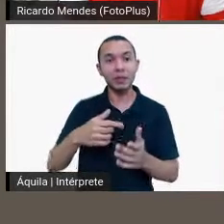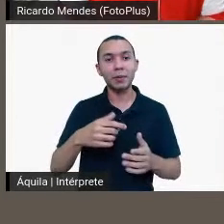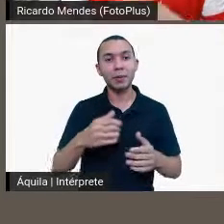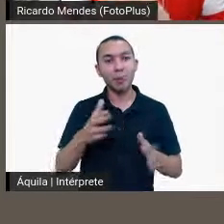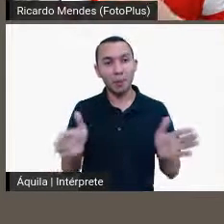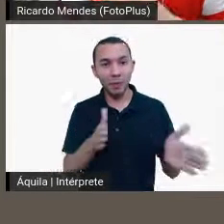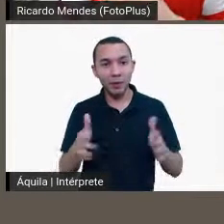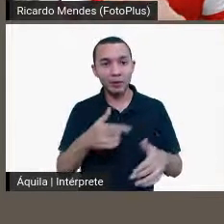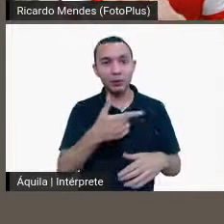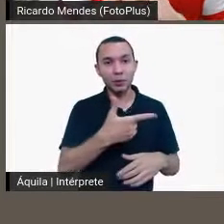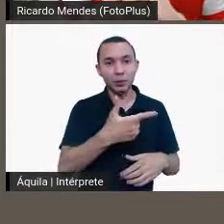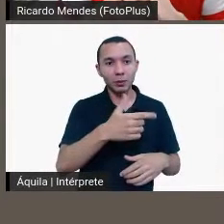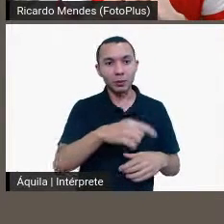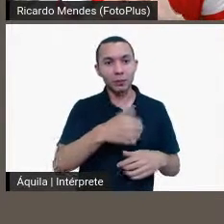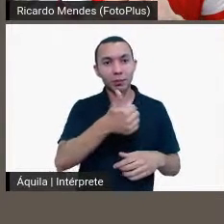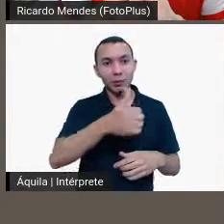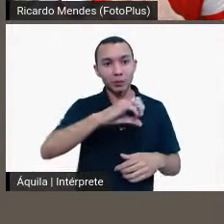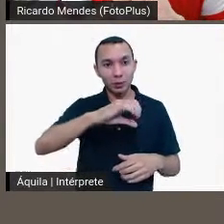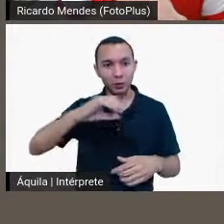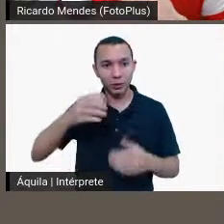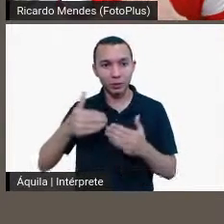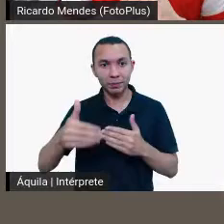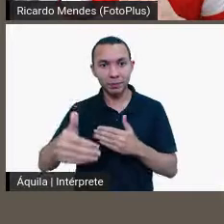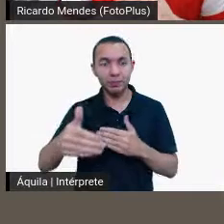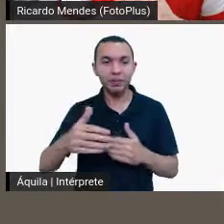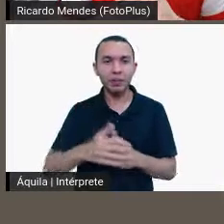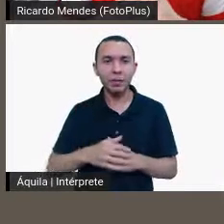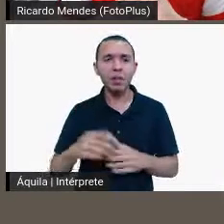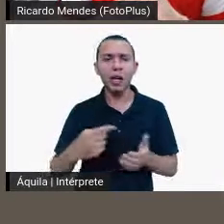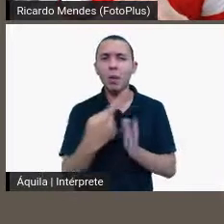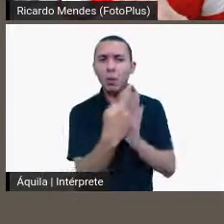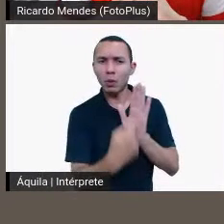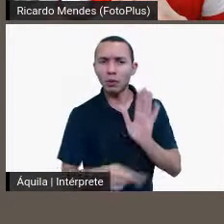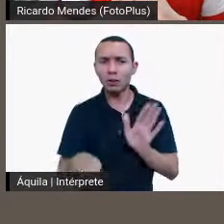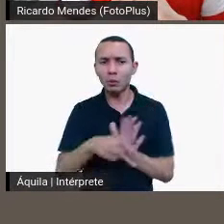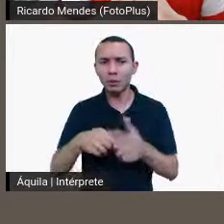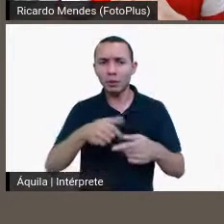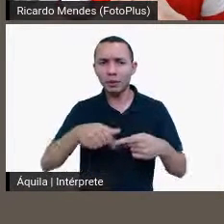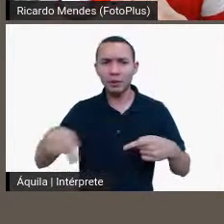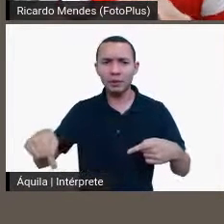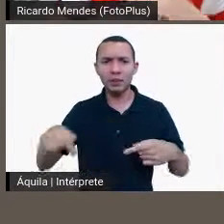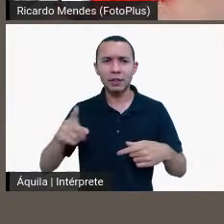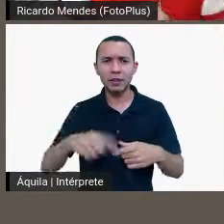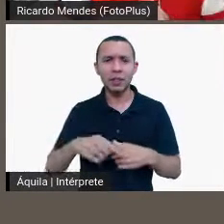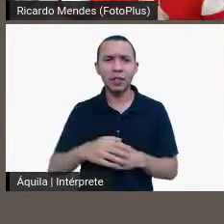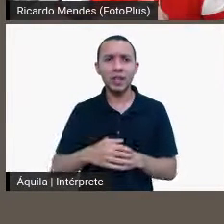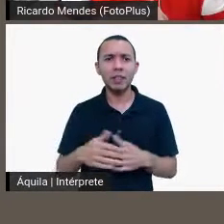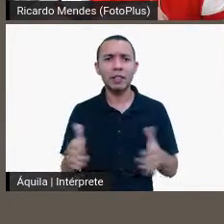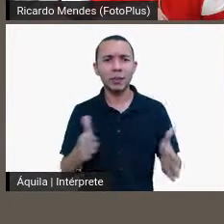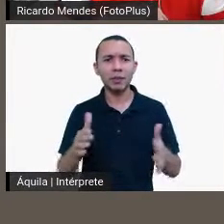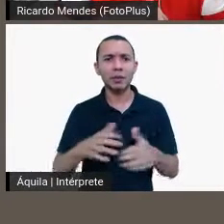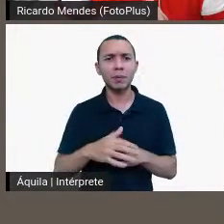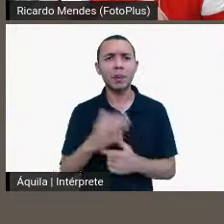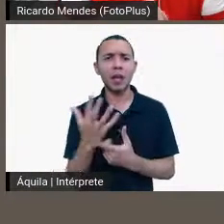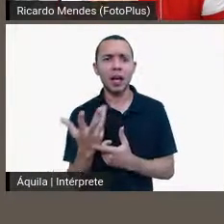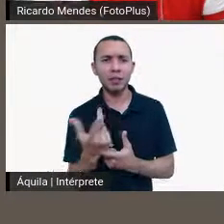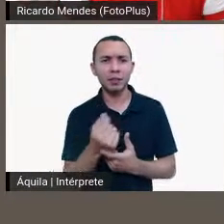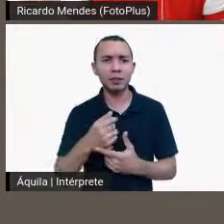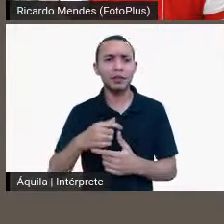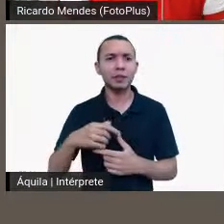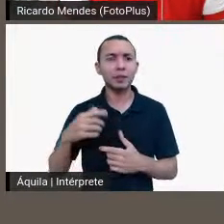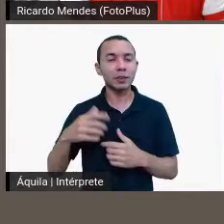contexto, é curiosa a forma como Zanini comenta o projeto da semana, na parte inicial da sessão, Os Artistas Plásticos da Semana Arte